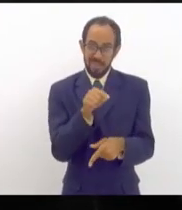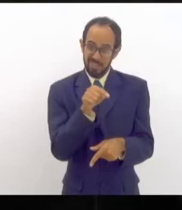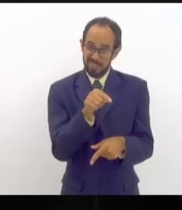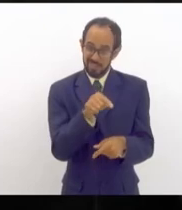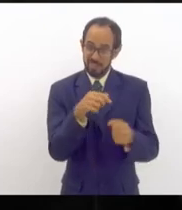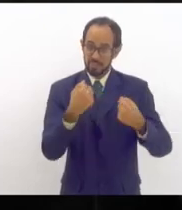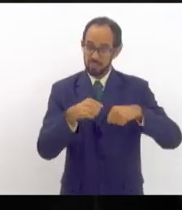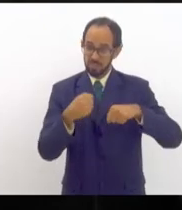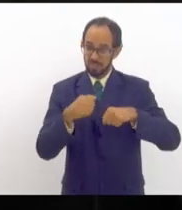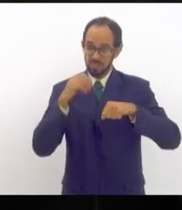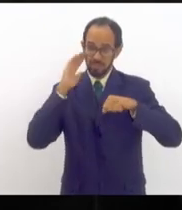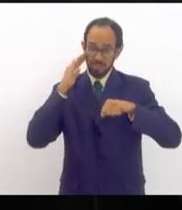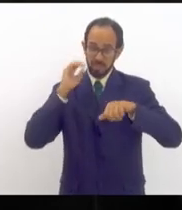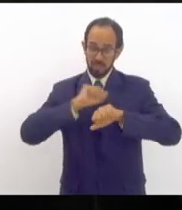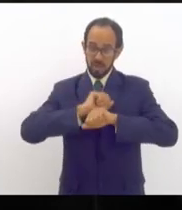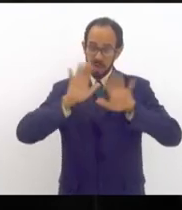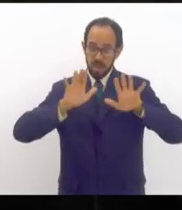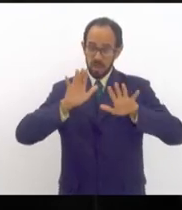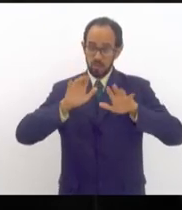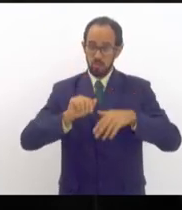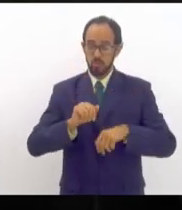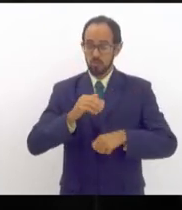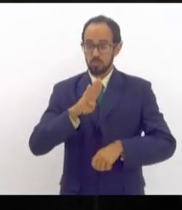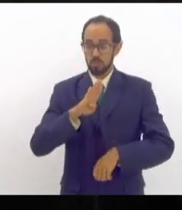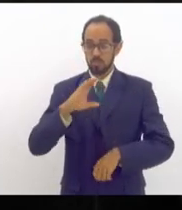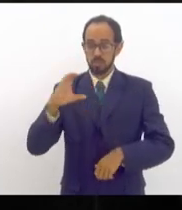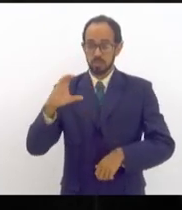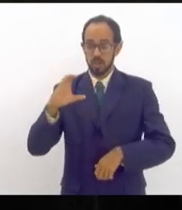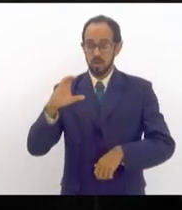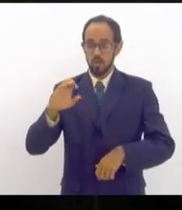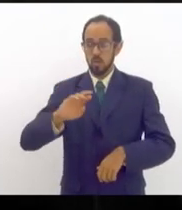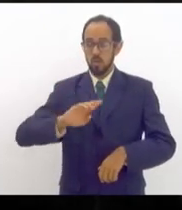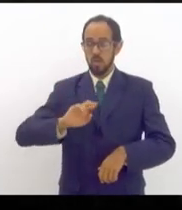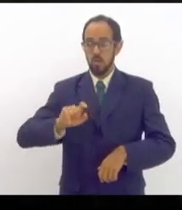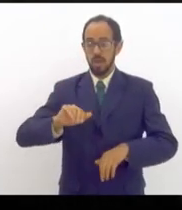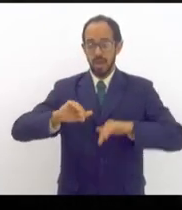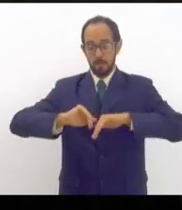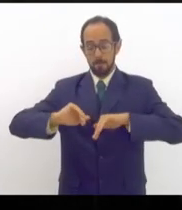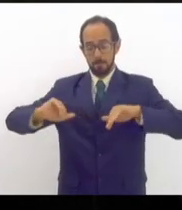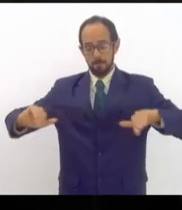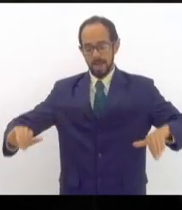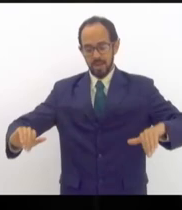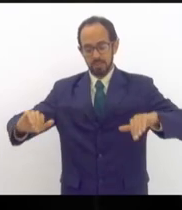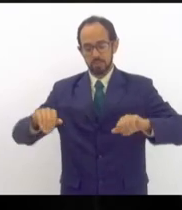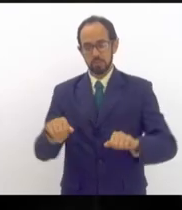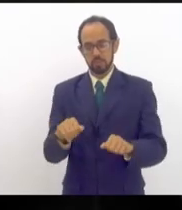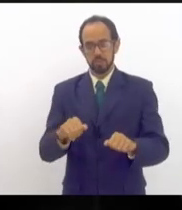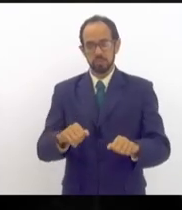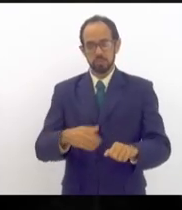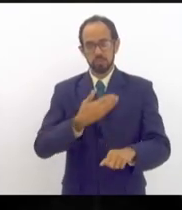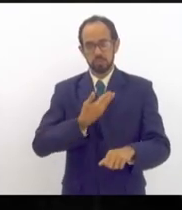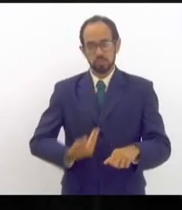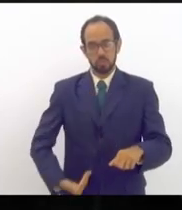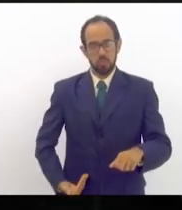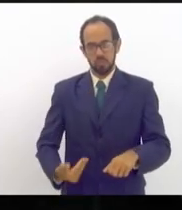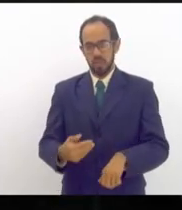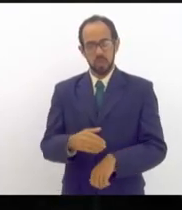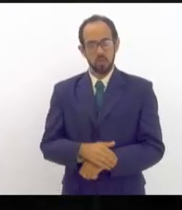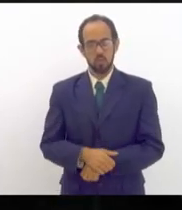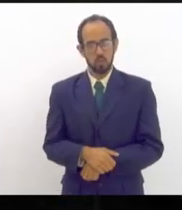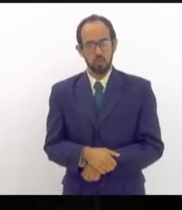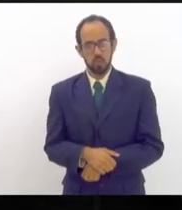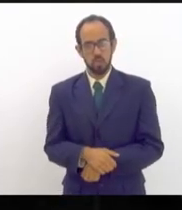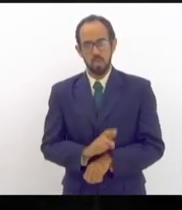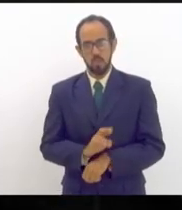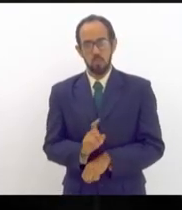precisa ser entendida o banco central não tá aparteado da governabilidade ele